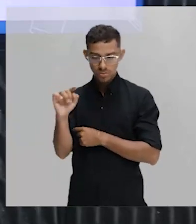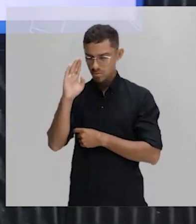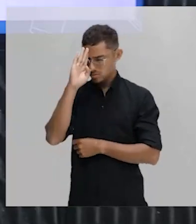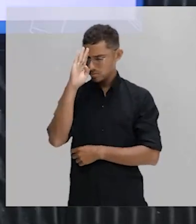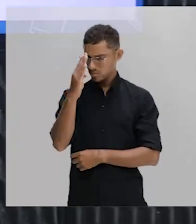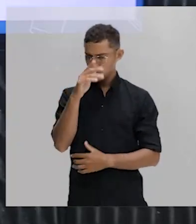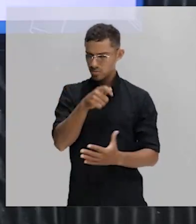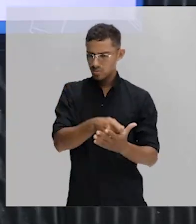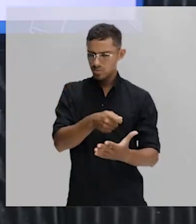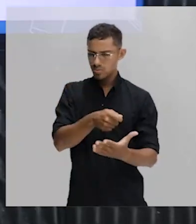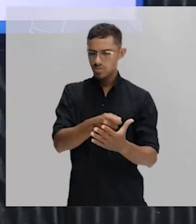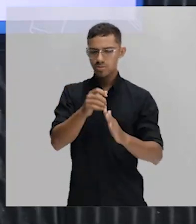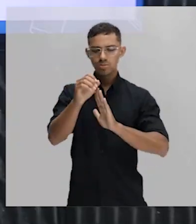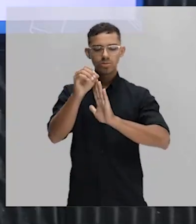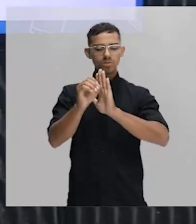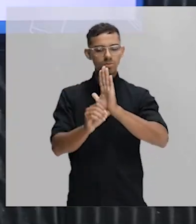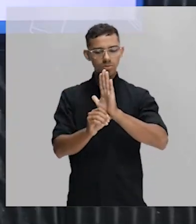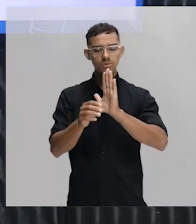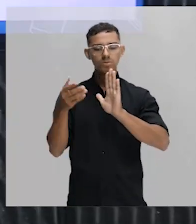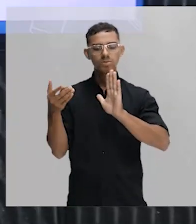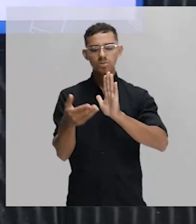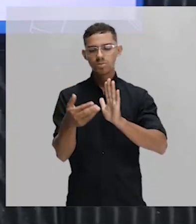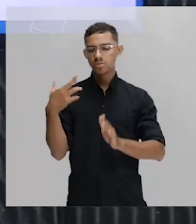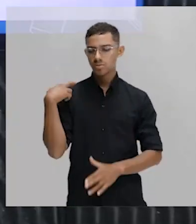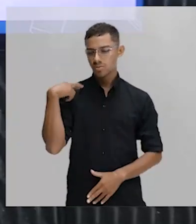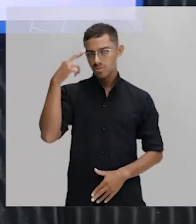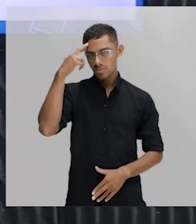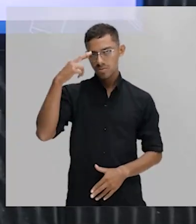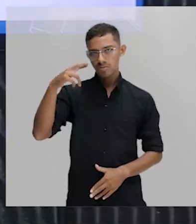obrigatório, passa a ser oficial, e é uma religião